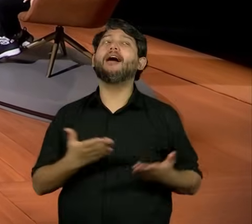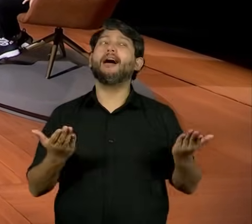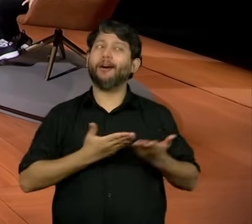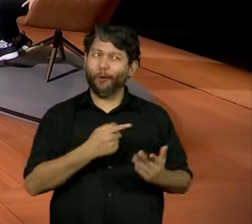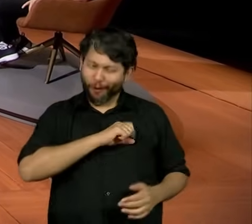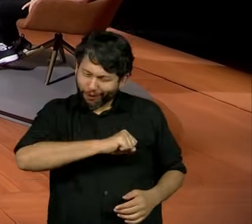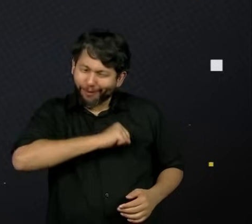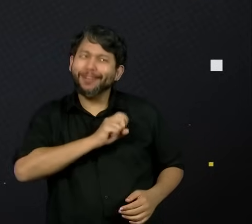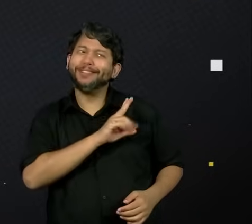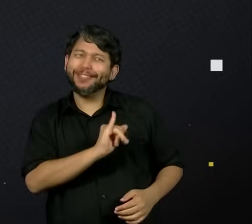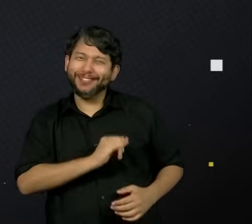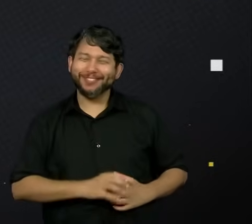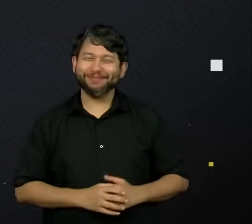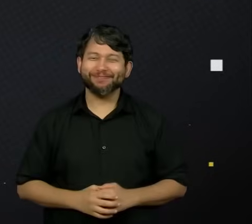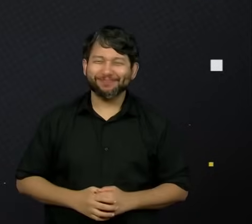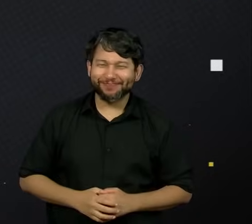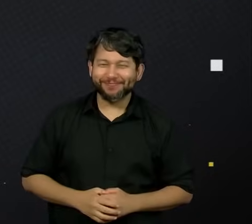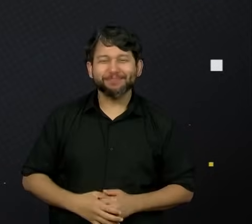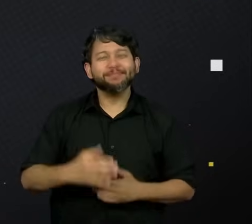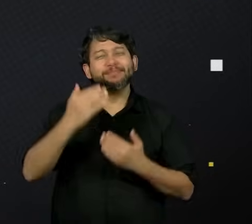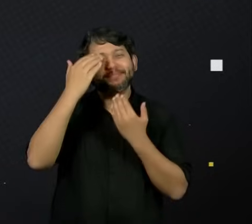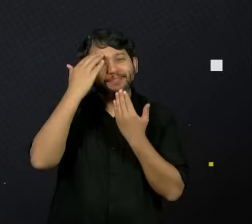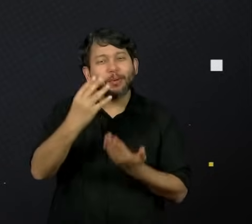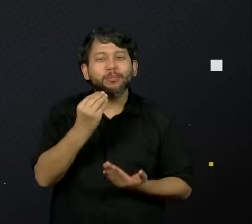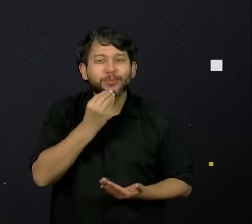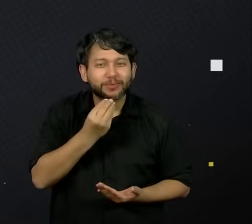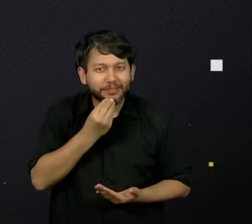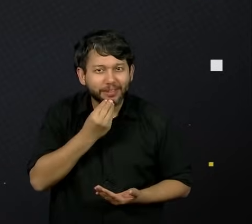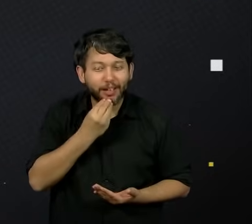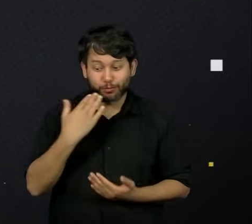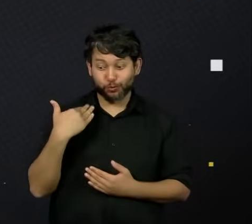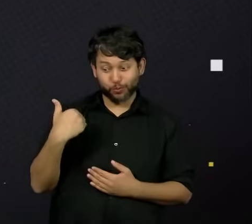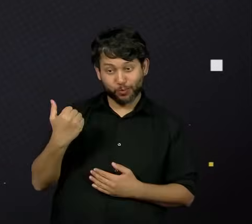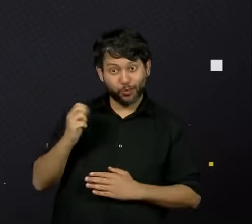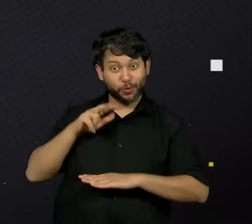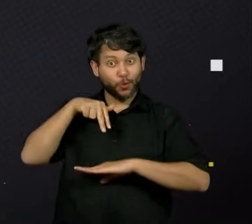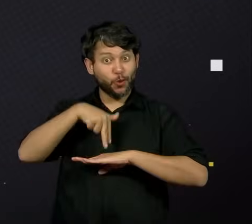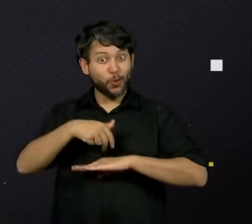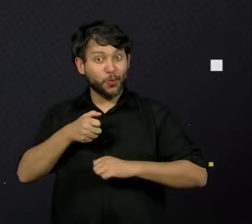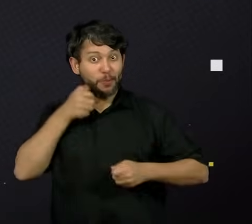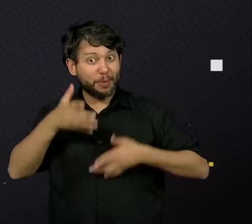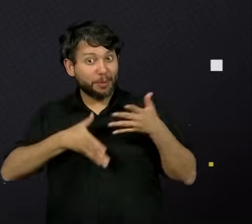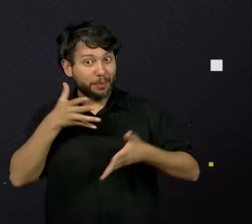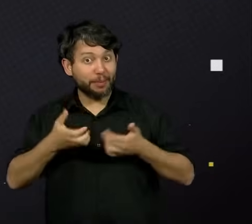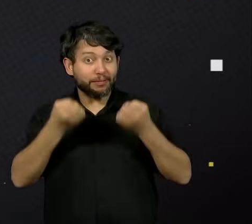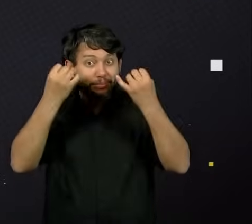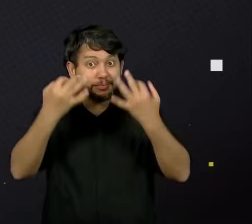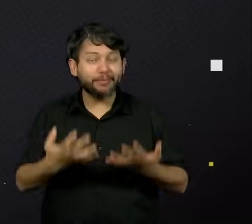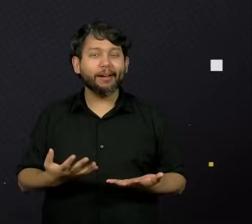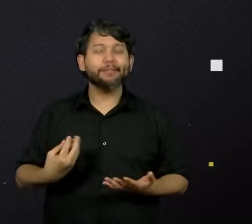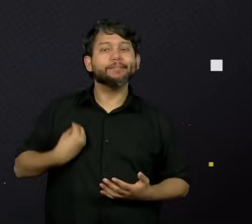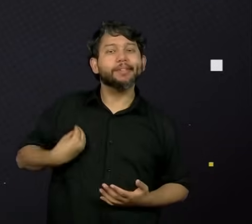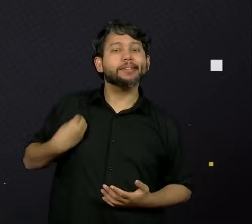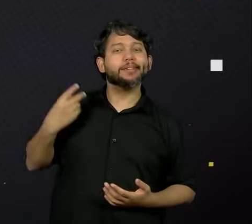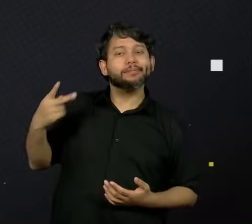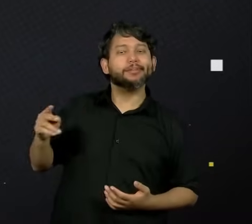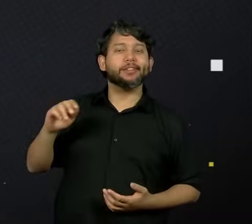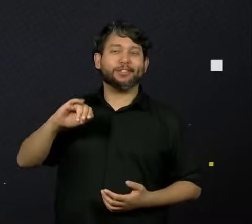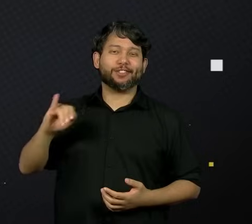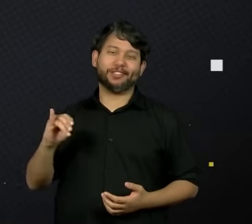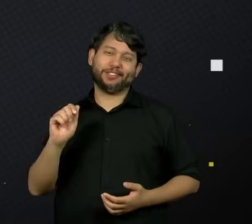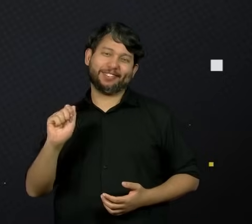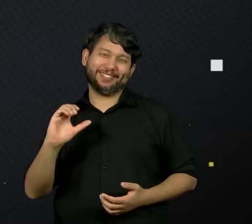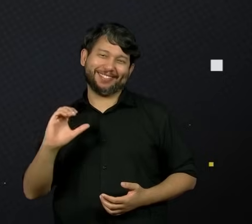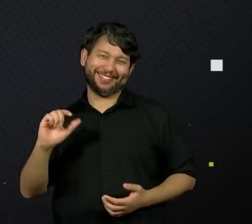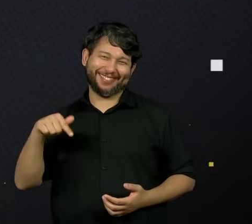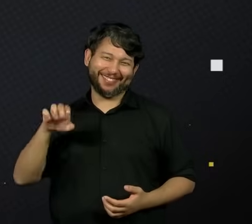é. Obrigado pela oportunidade de poder falar algumas palavras para esse nosso querido, amado, grande diretor Jacques Lagoa. Eu tenho belas